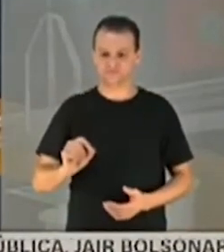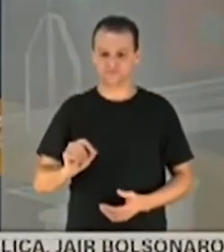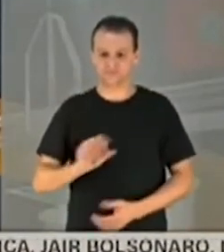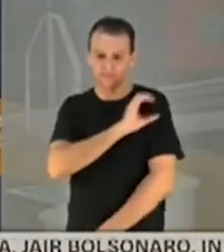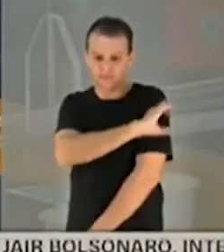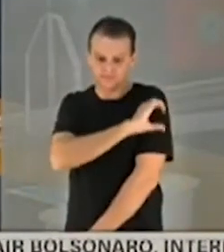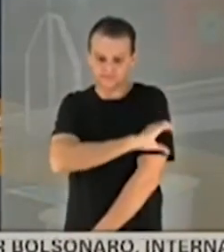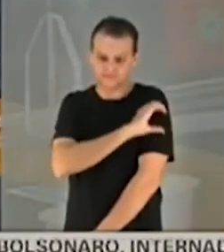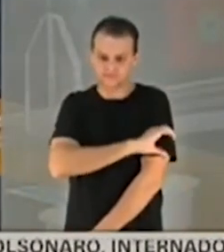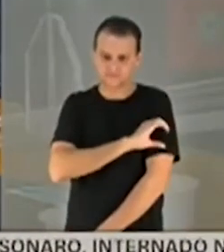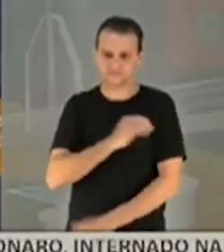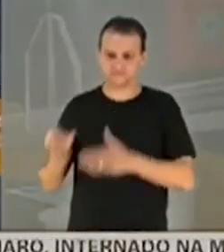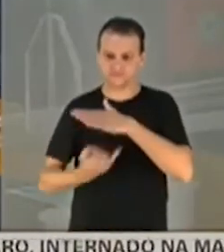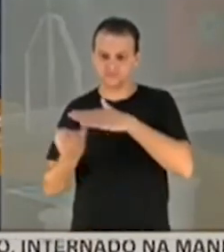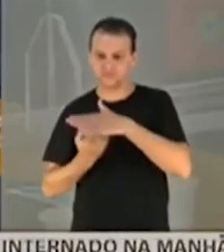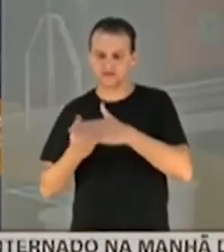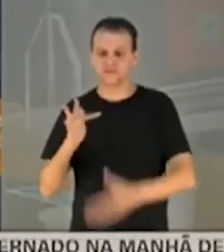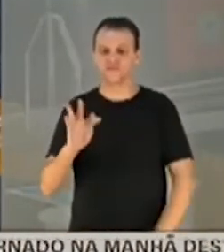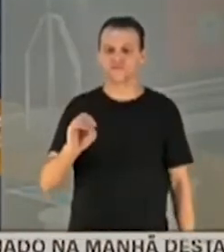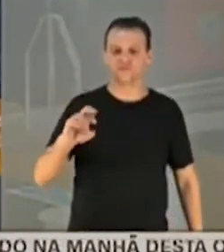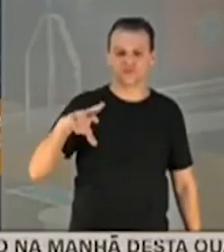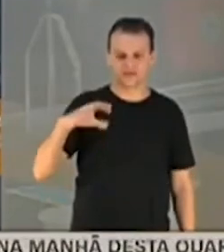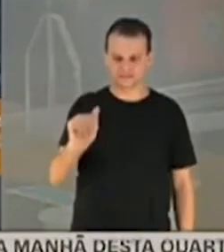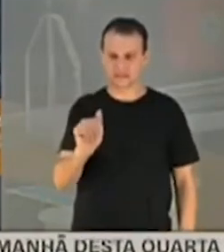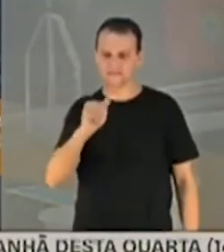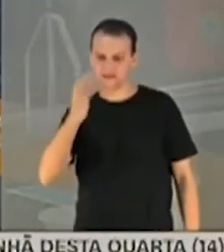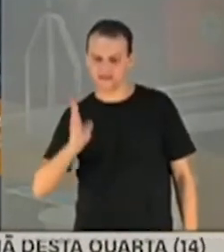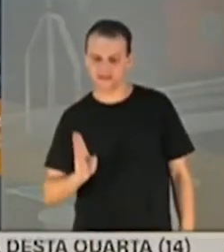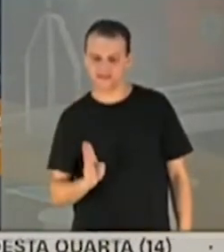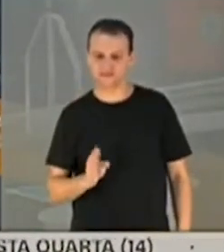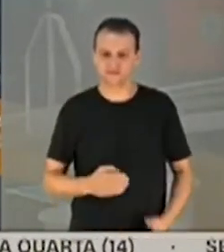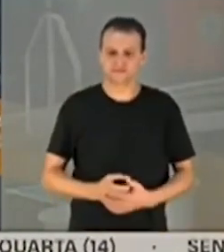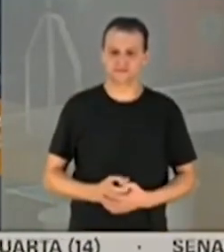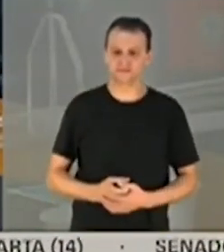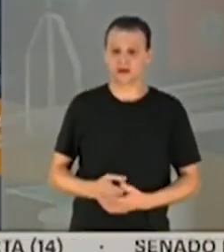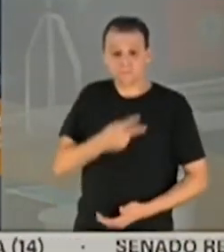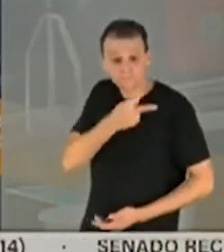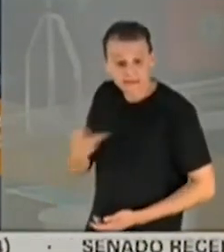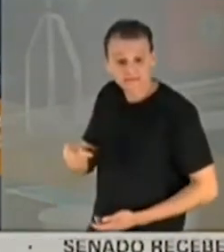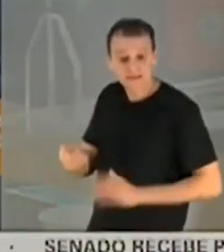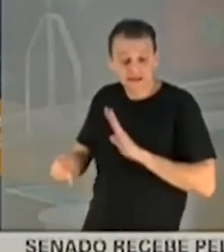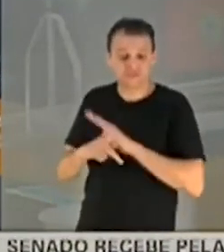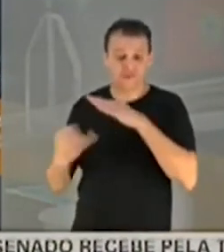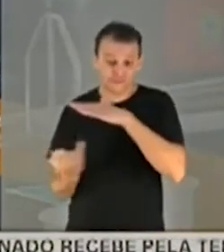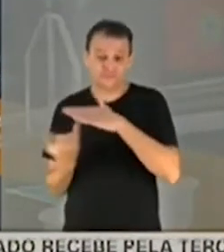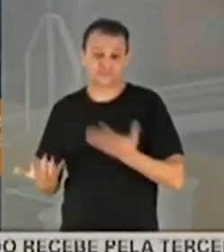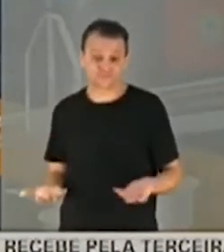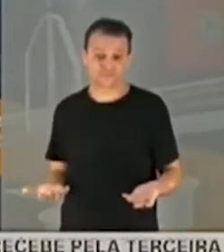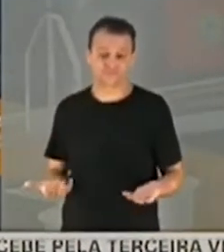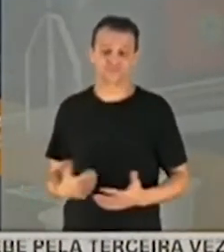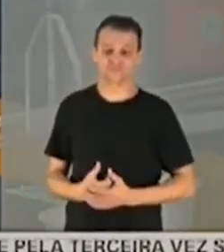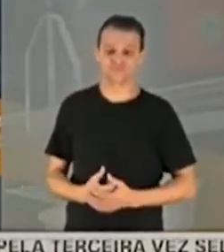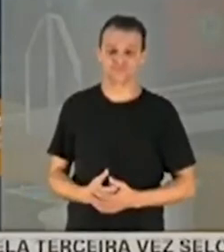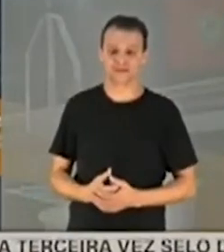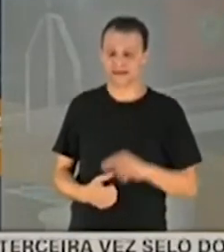do Movimento Brasil... Força Brasil. Força Brasil. Presidente, Excelência, ele é presidente. Presidente do Força Brasil. Muito obrigado.